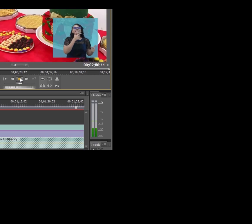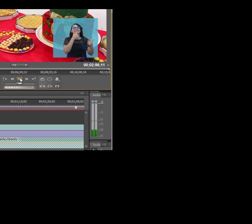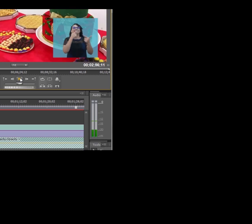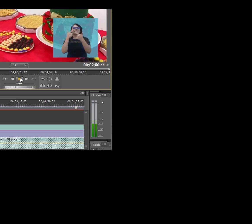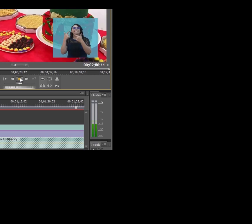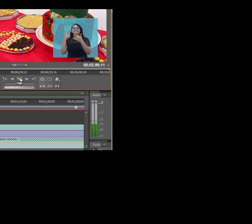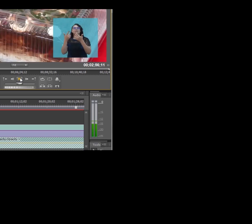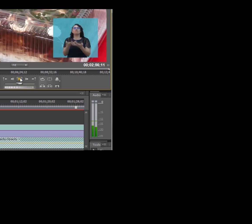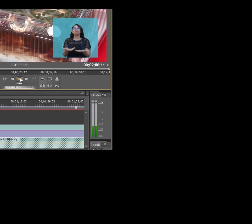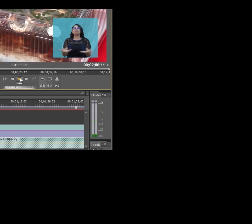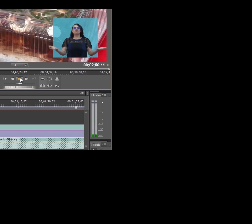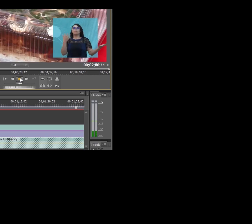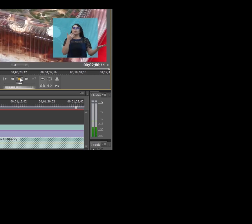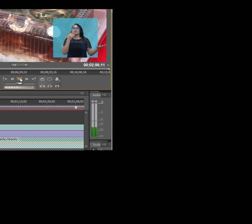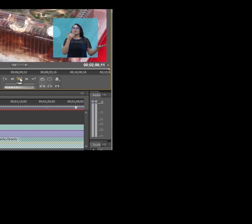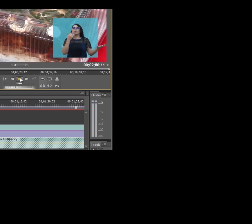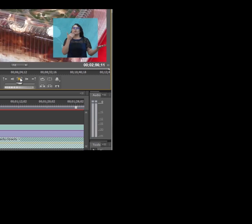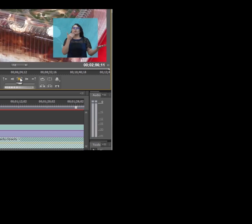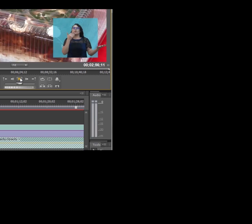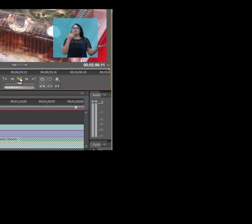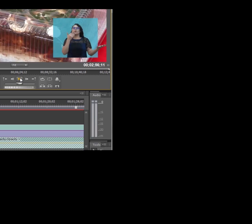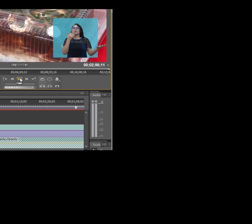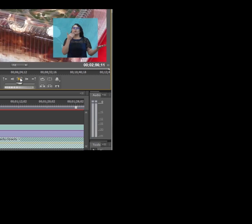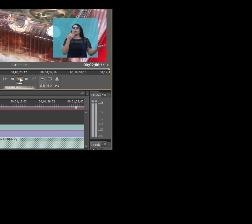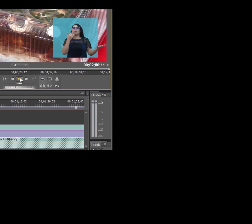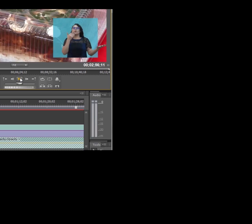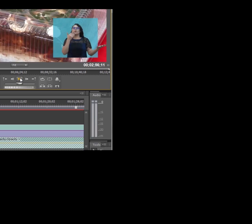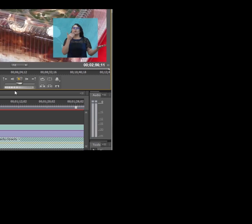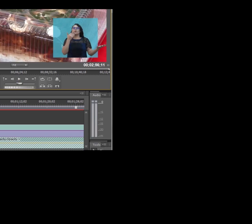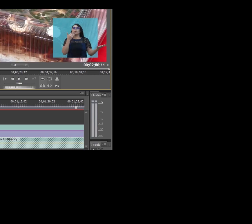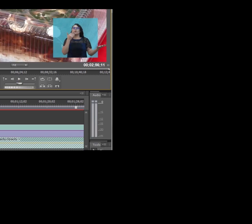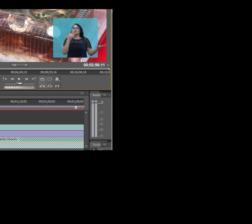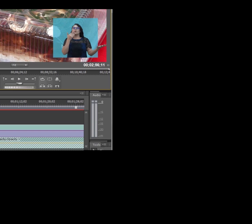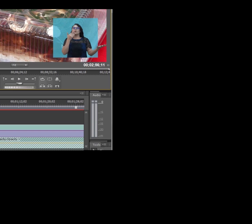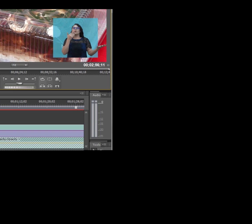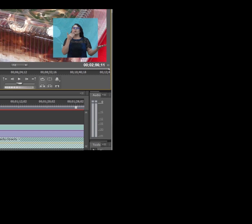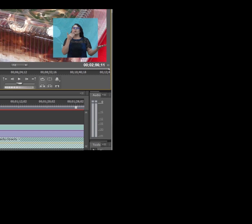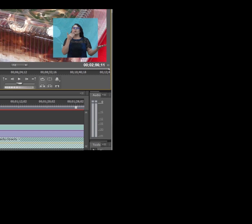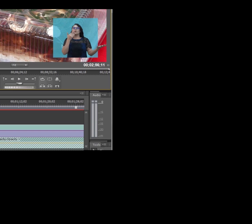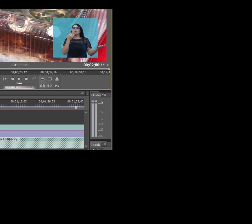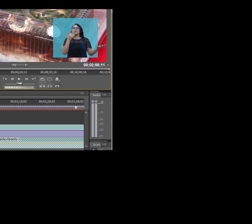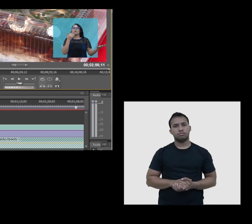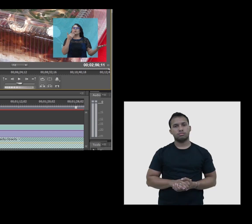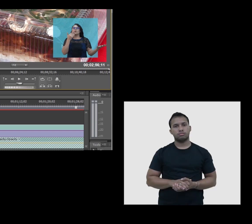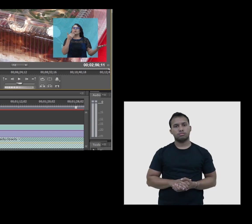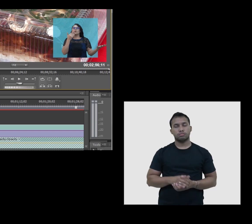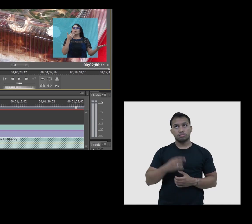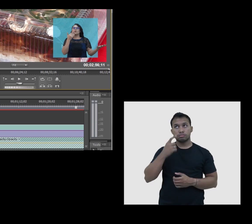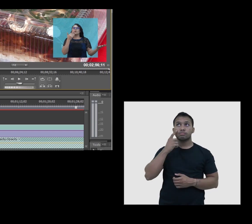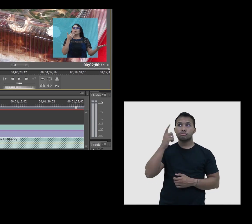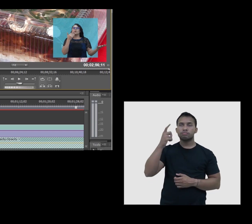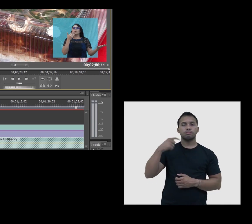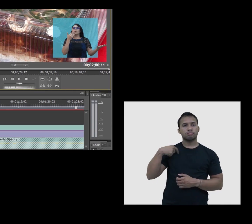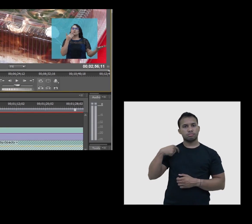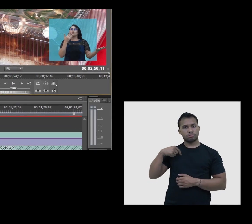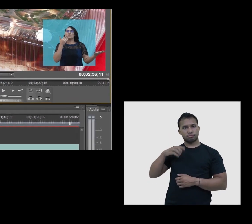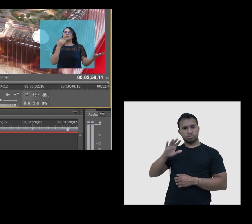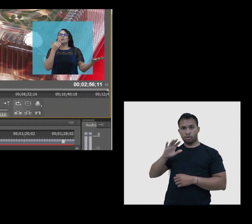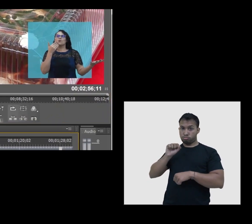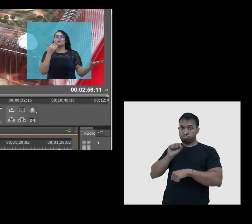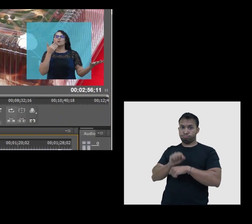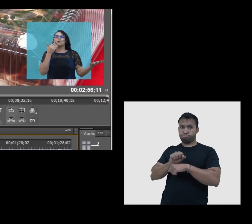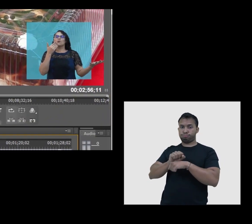festa de Natal. Aumentando primeiro os presentes, se múltiplos servidores aposentados. Eu dei um pause